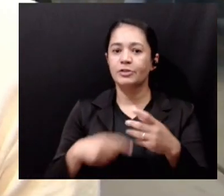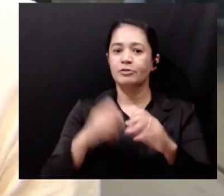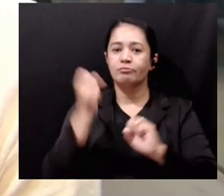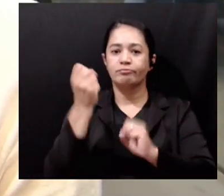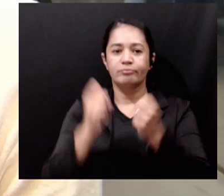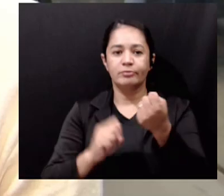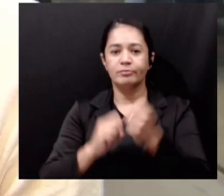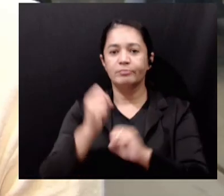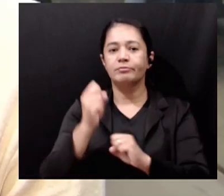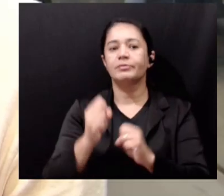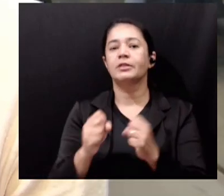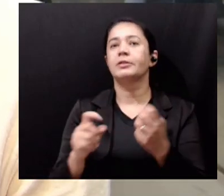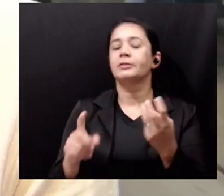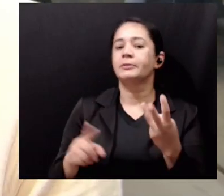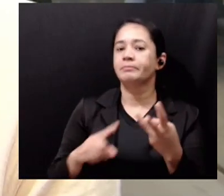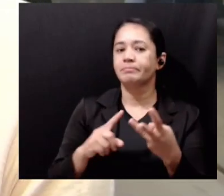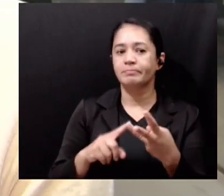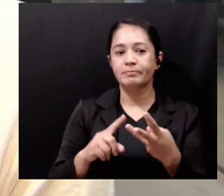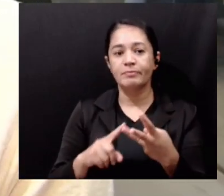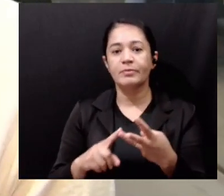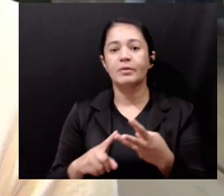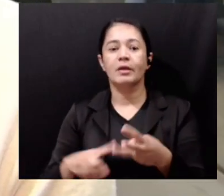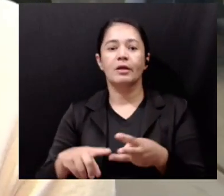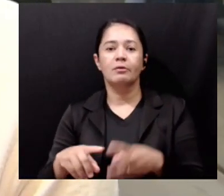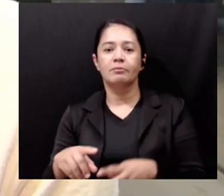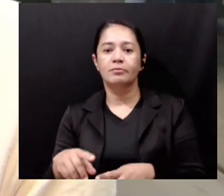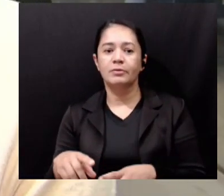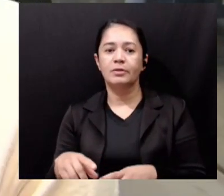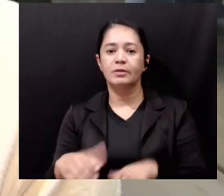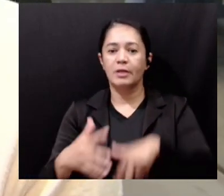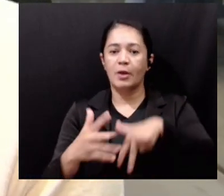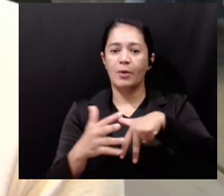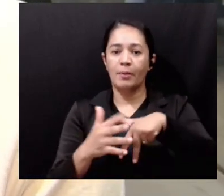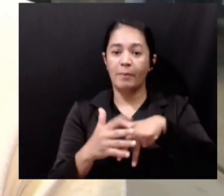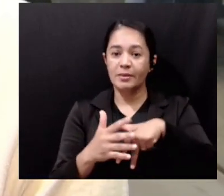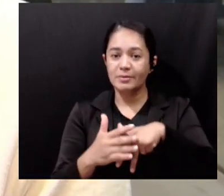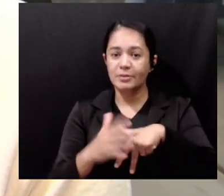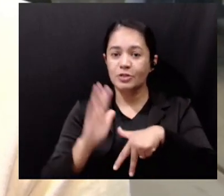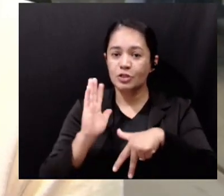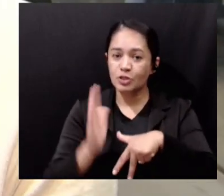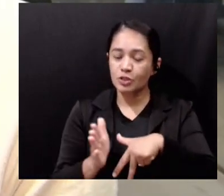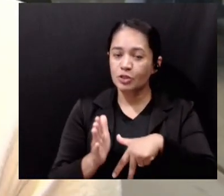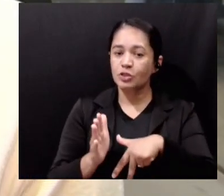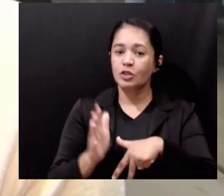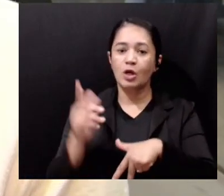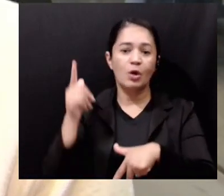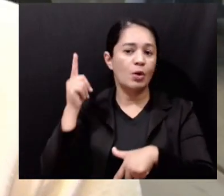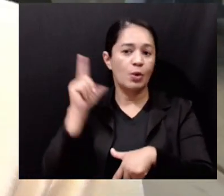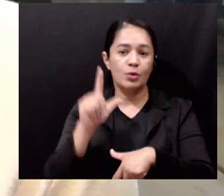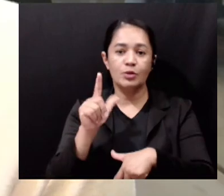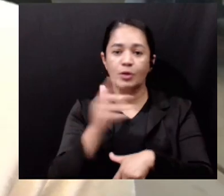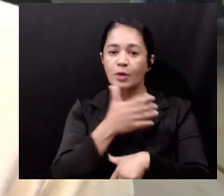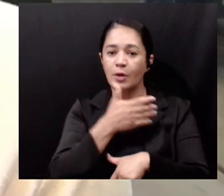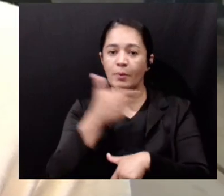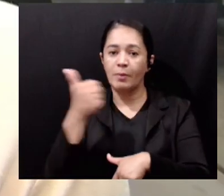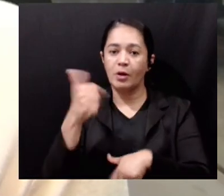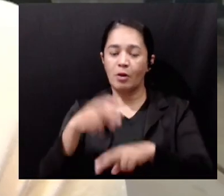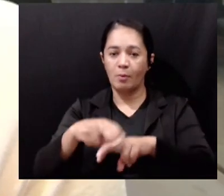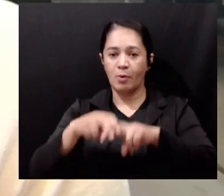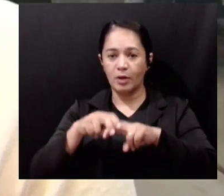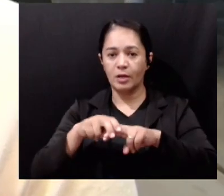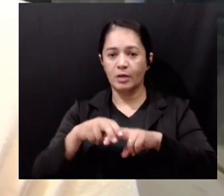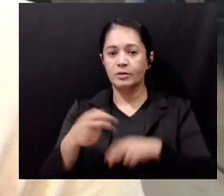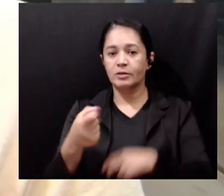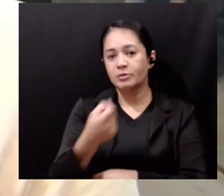cânhamo, trazer também os pacientes que tiveram um benefício através da utilização dos medicamentos. E a Frente Parlamentar